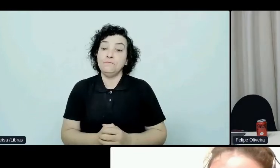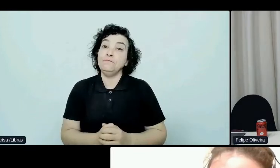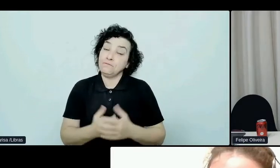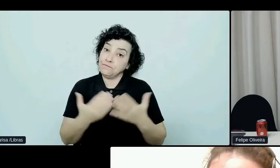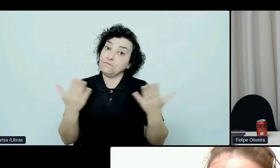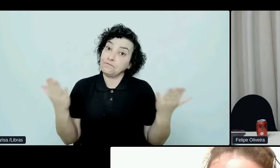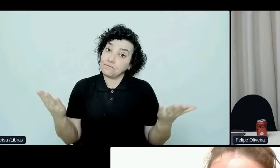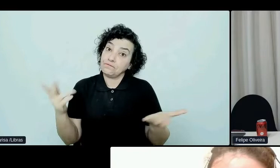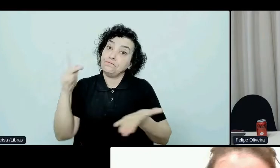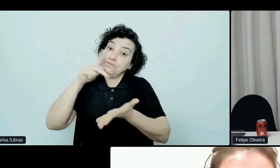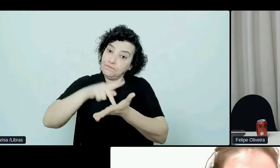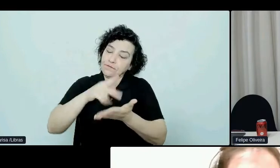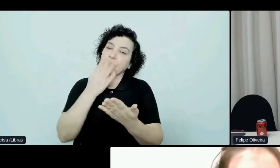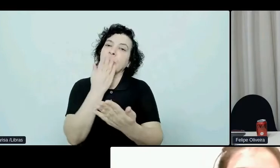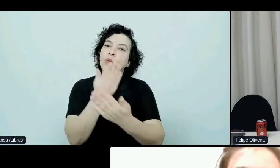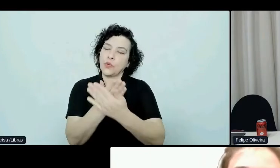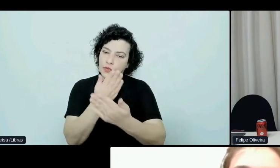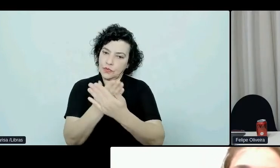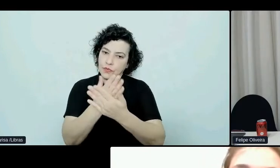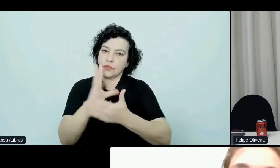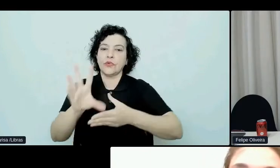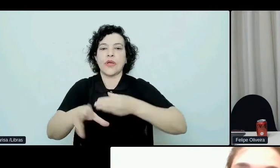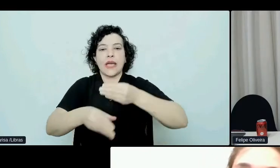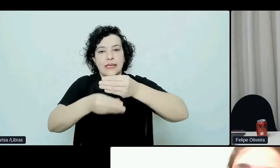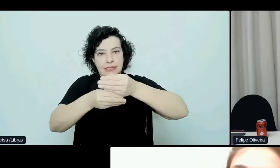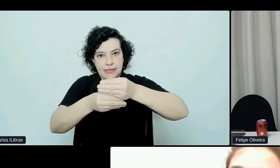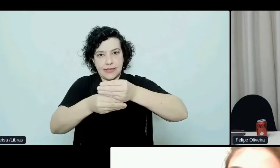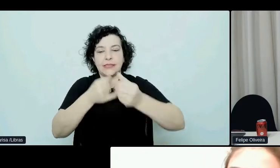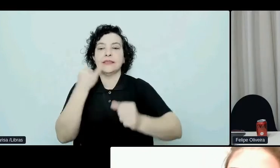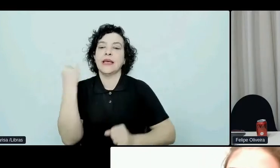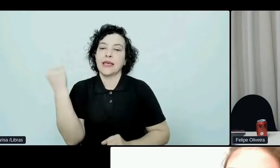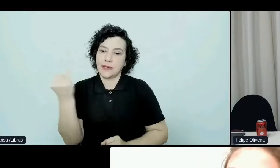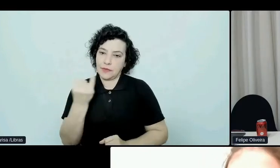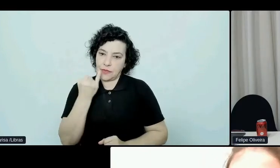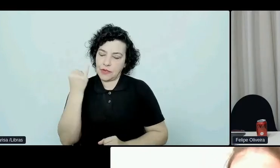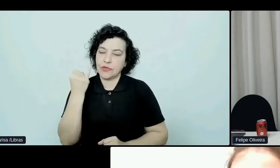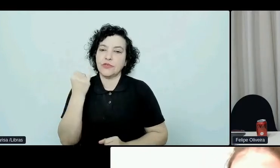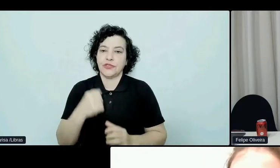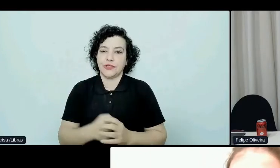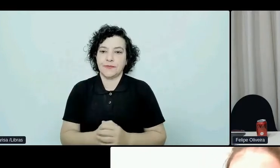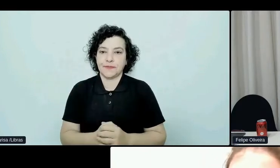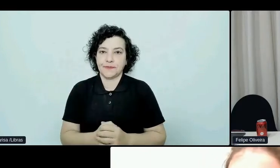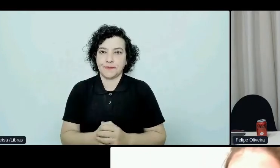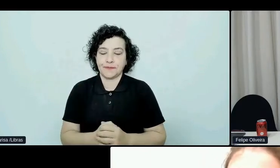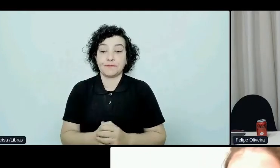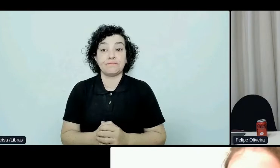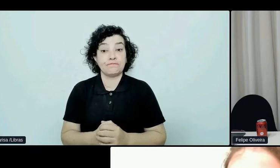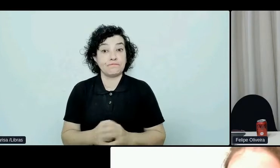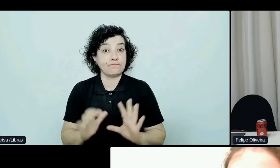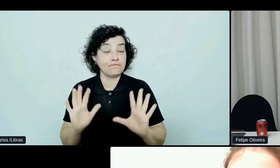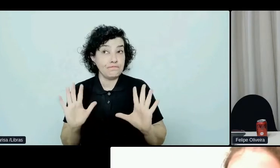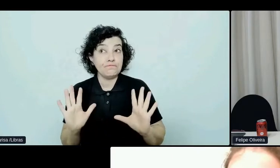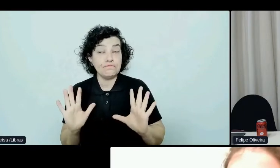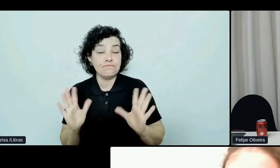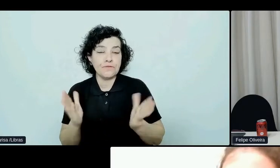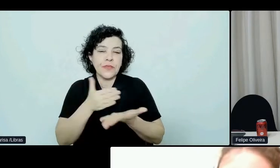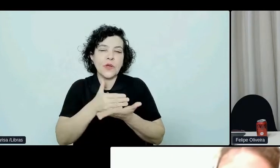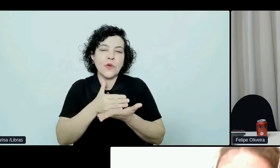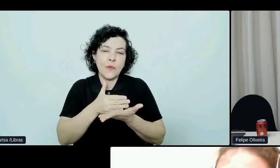uma terapia, às vezes? Como que é isso? Como que o líder pode desenvolver isso? Você tem como que você tem essa